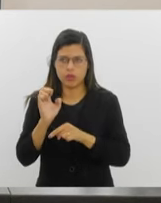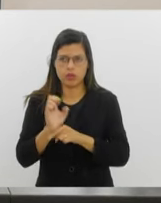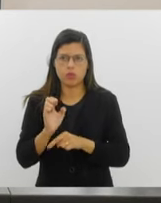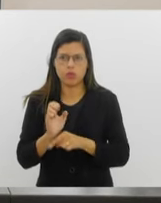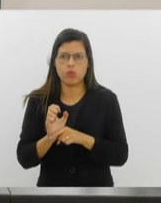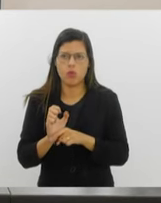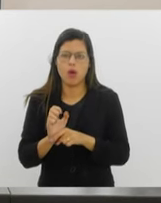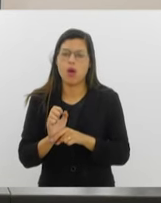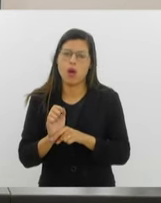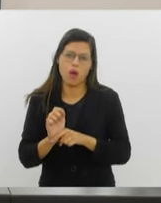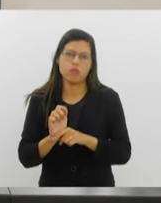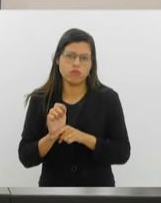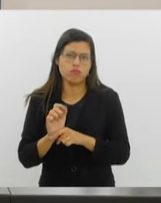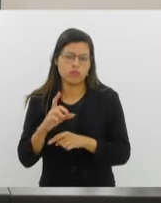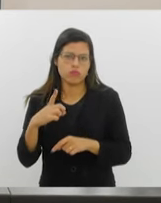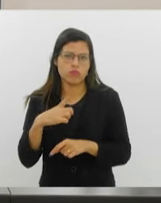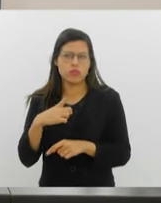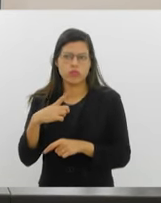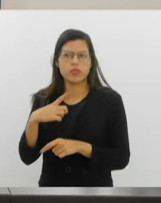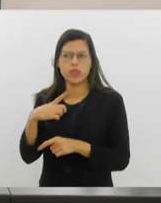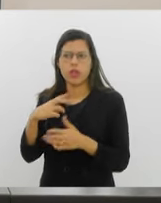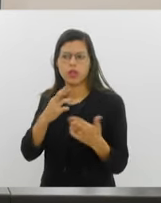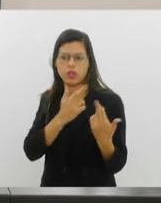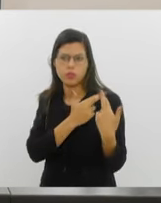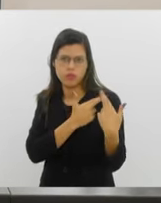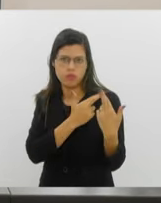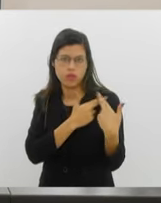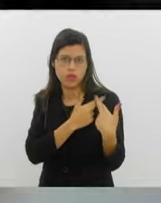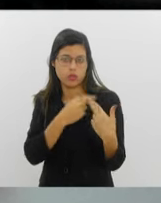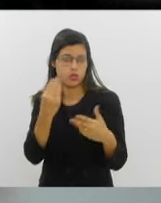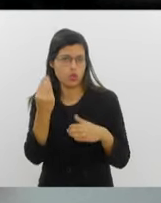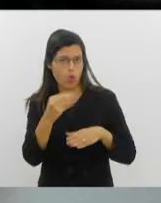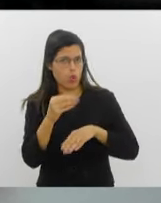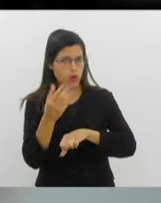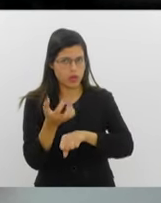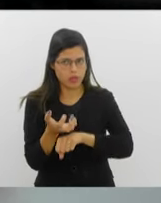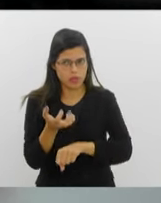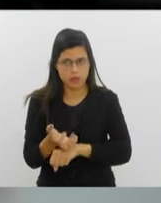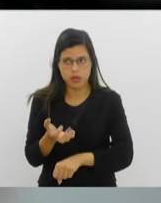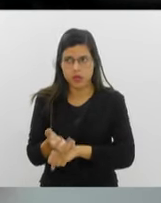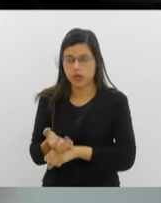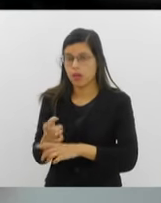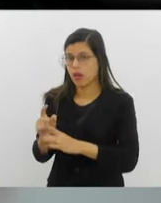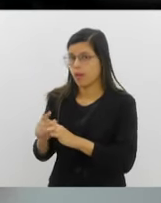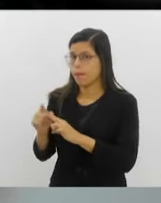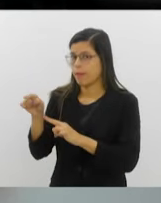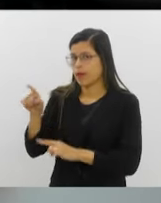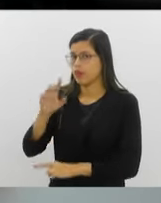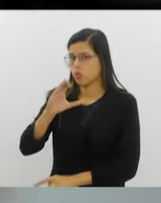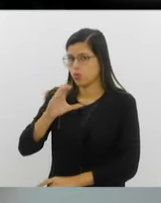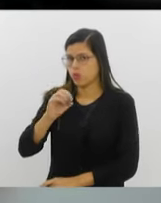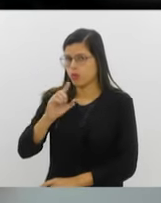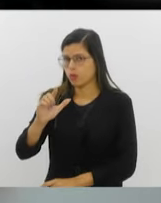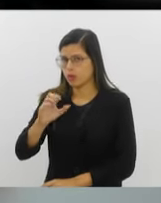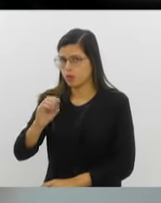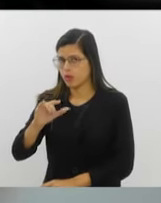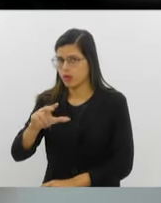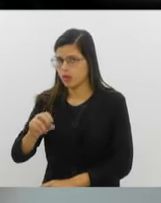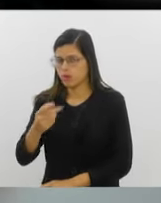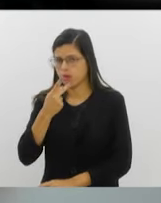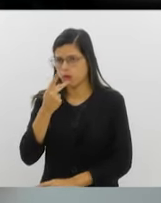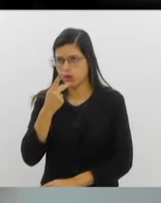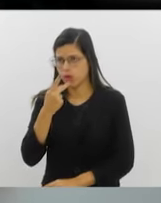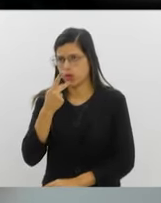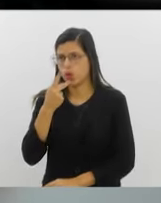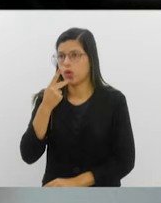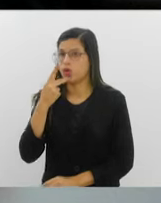inserir disciplina. Mas isso não está inserindo que é disciplina. Ponto. Aí é o que o deputado Cozzolino destacou. Está inserindo um conhecimento transversal. Mas a